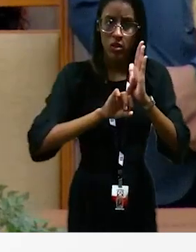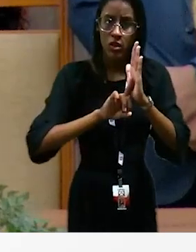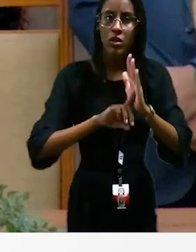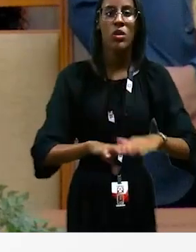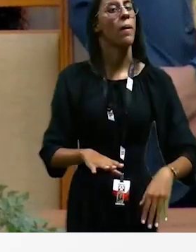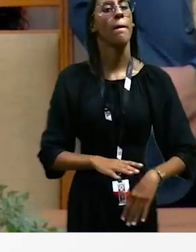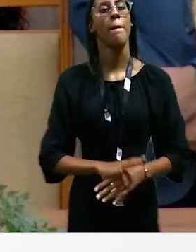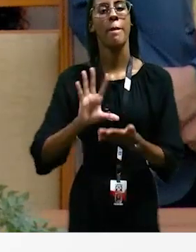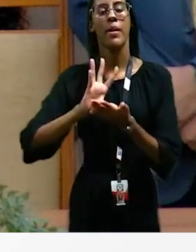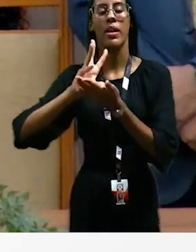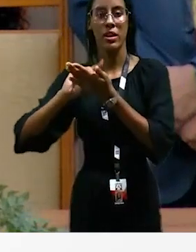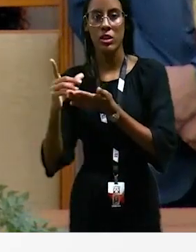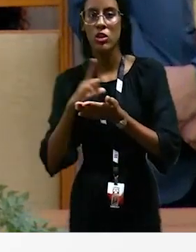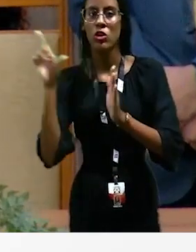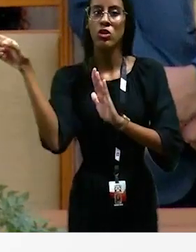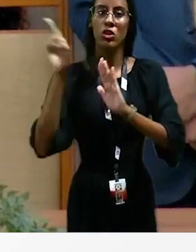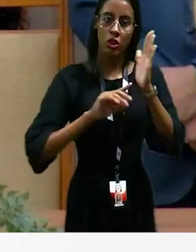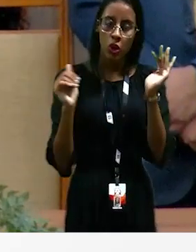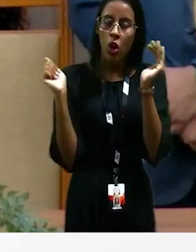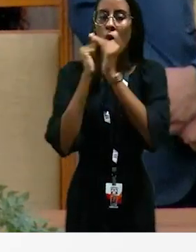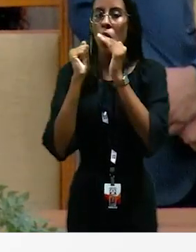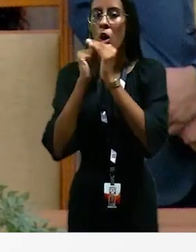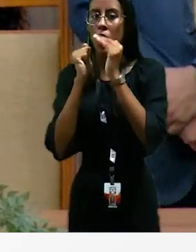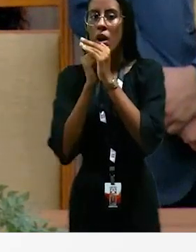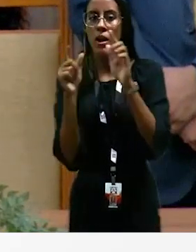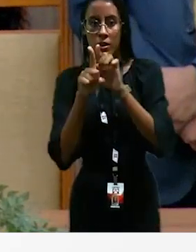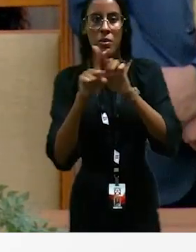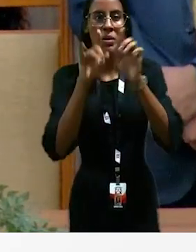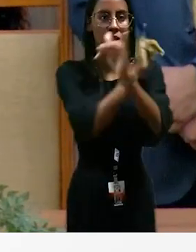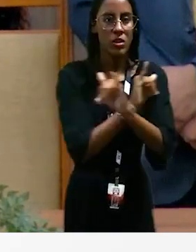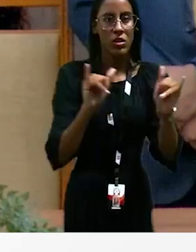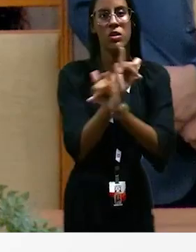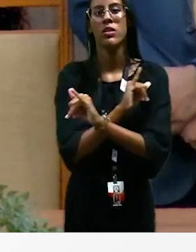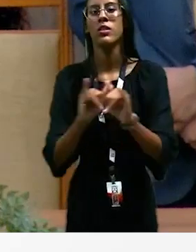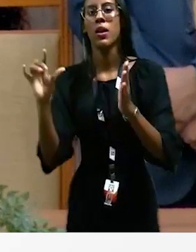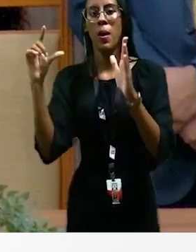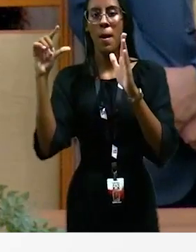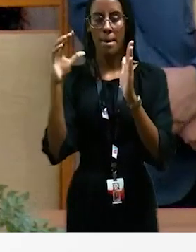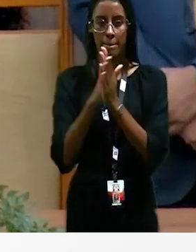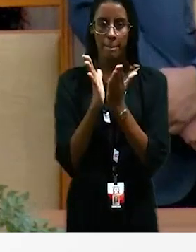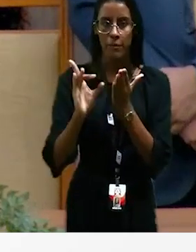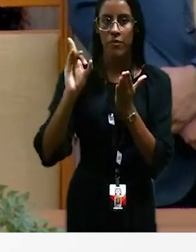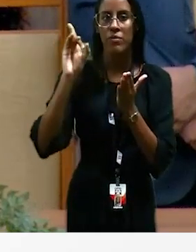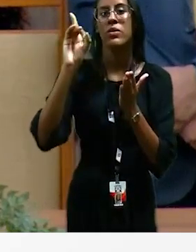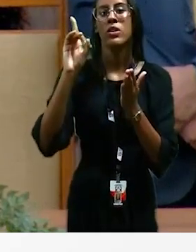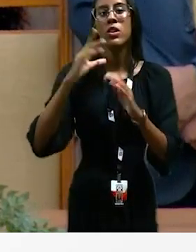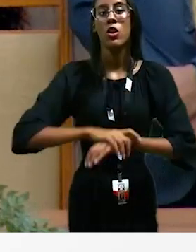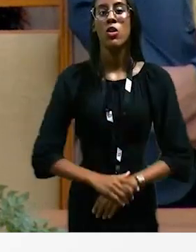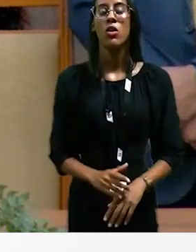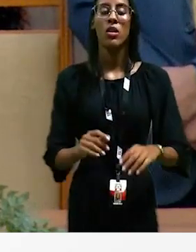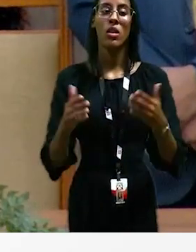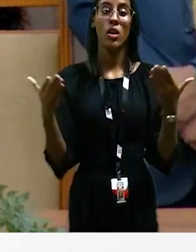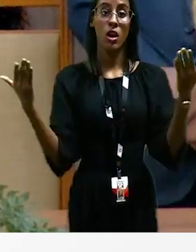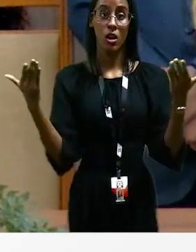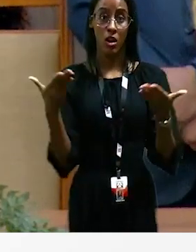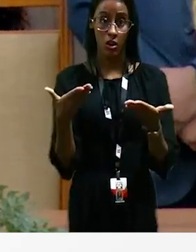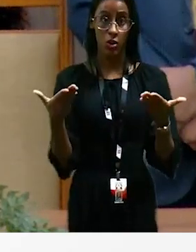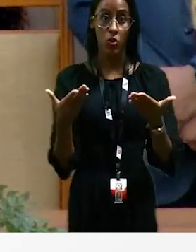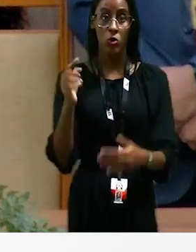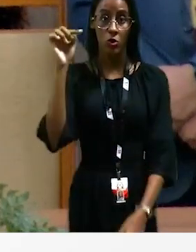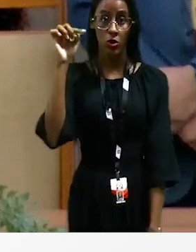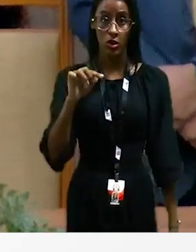de pregar o evangelho e anunciar a mensagem da palavra de Deus o episódio que aconteceu aqui